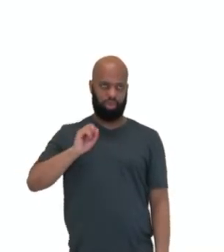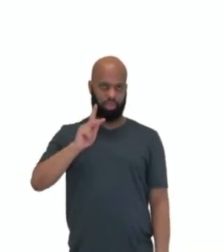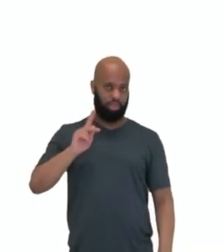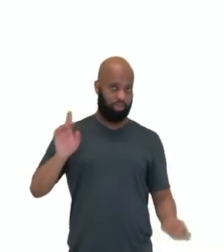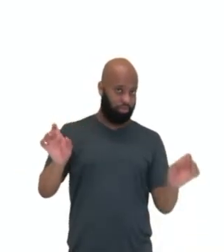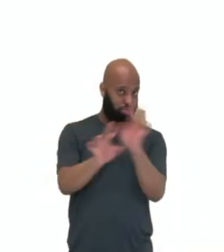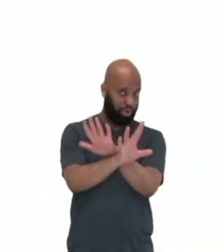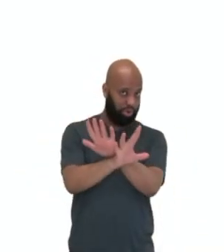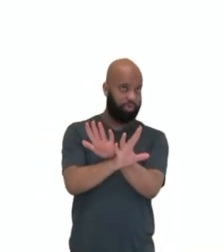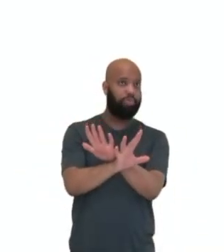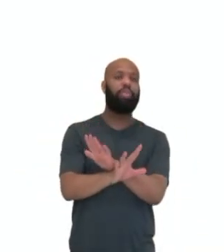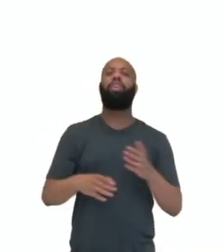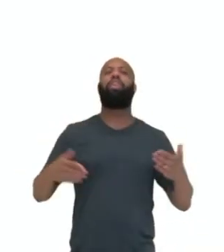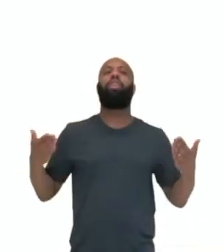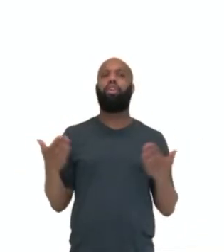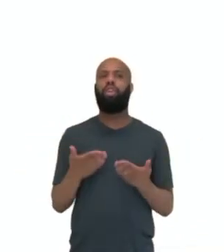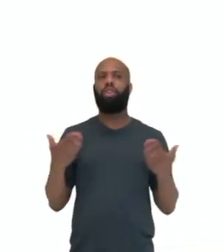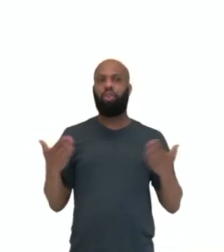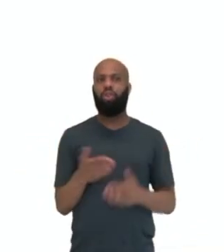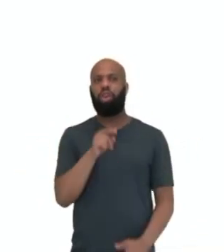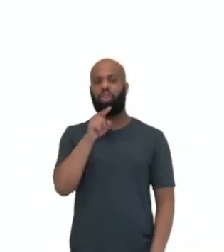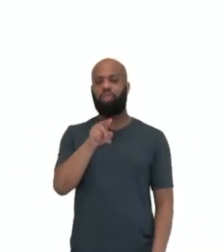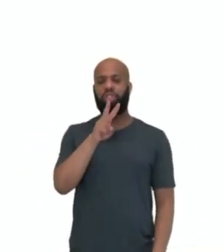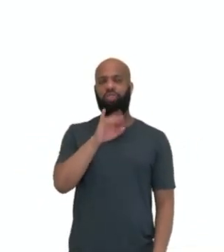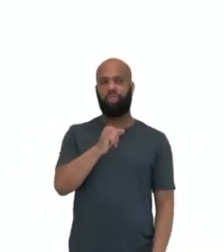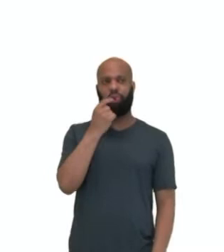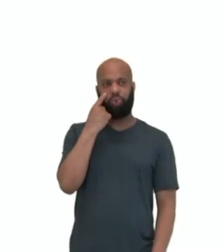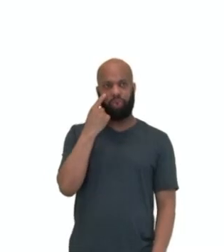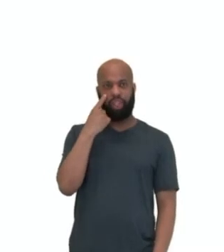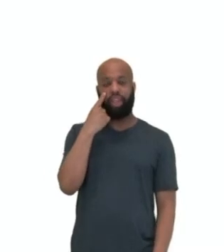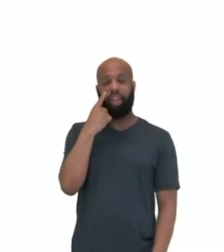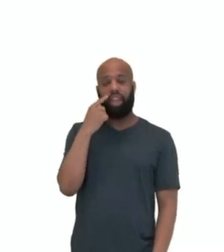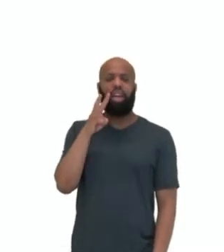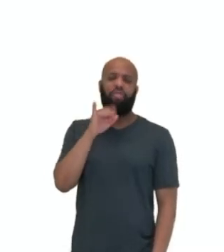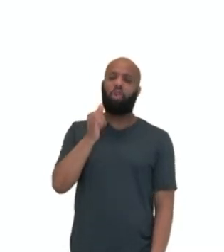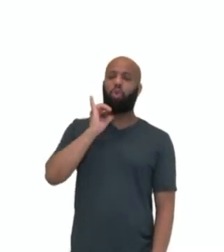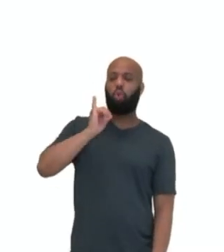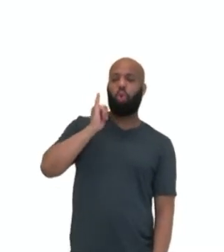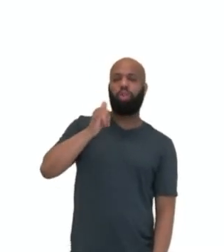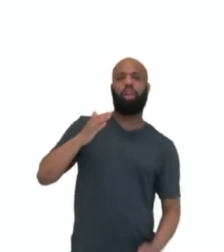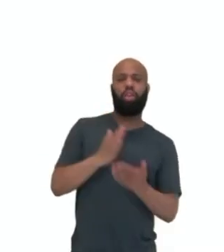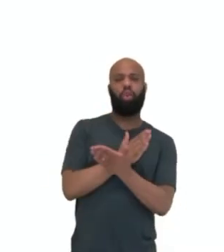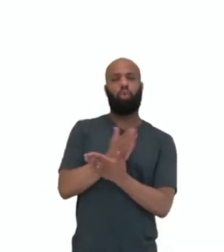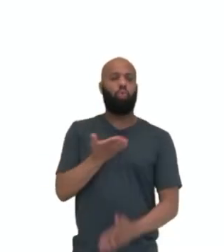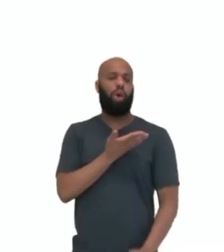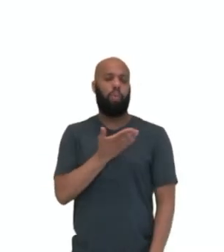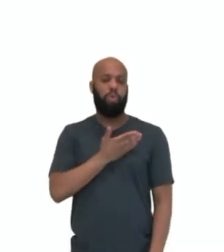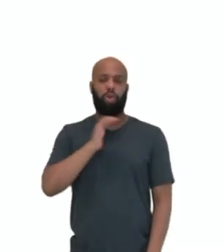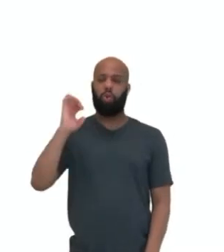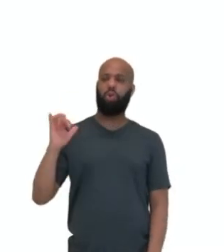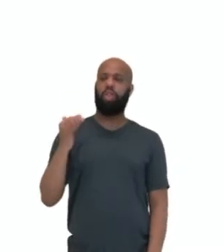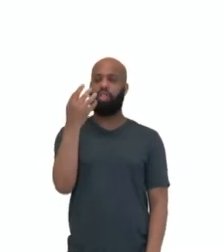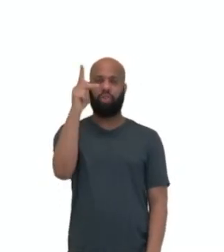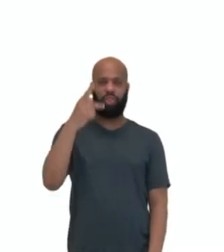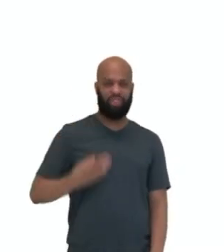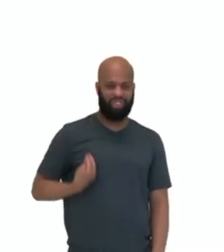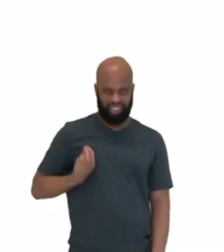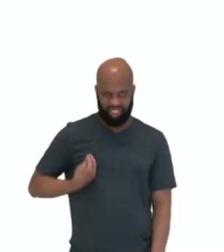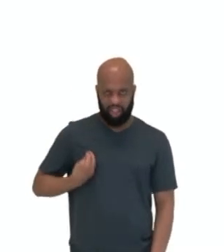Pronto? Então agora, contando a um amigo um fato de sua vida é a proposta